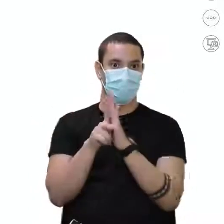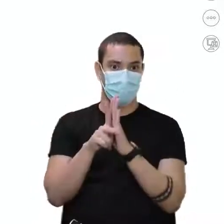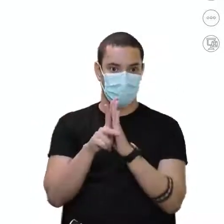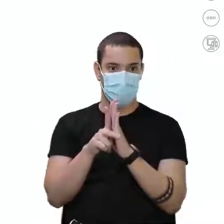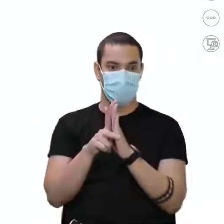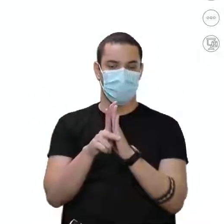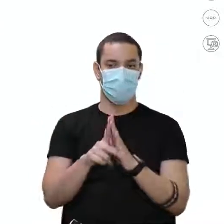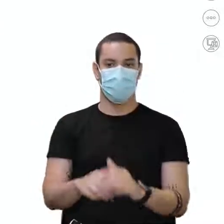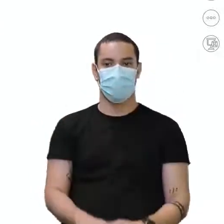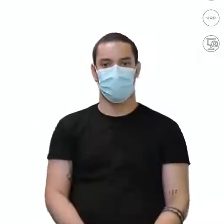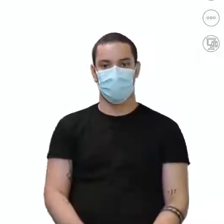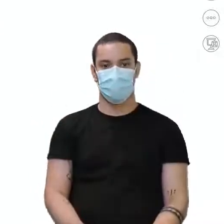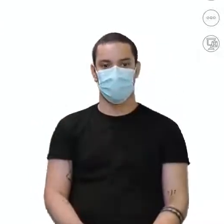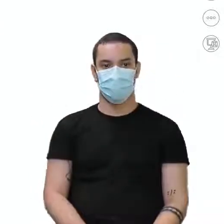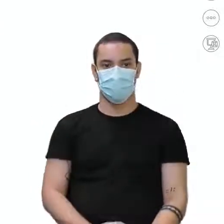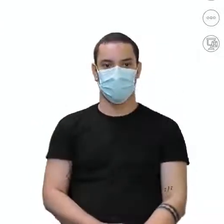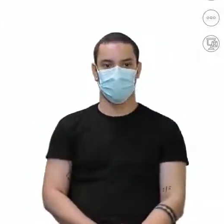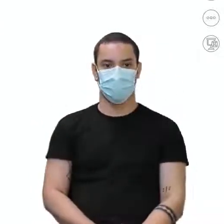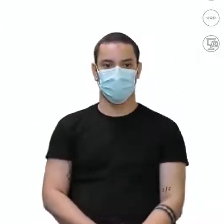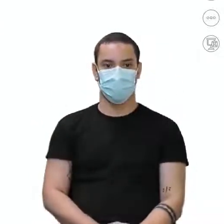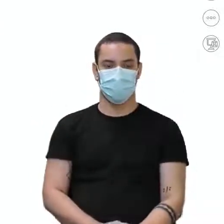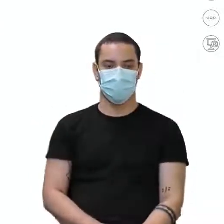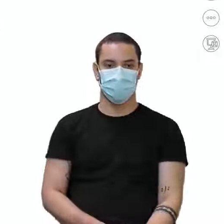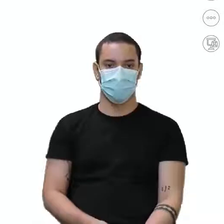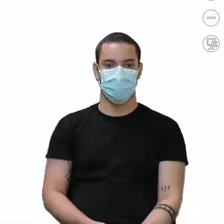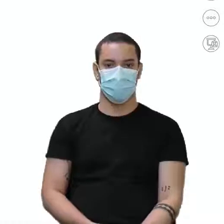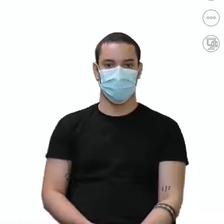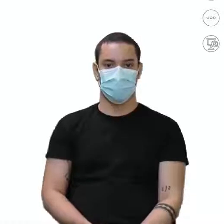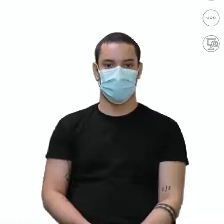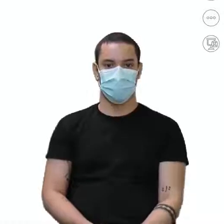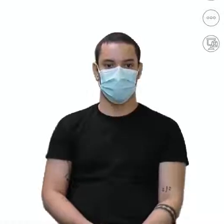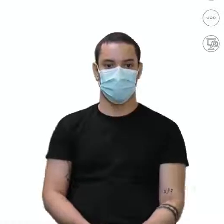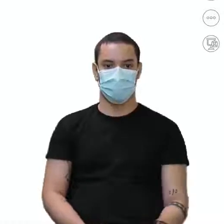a house of our own, uma casa própria.